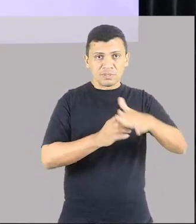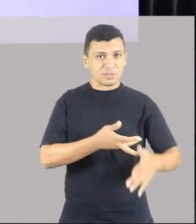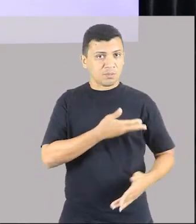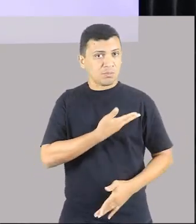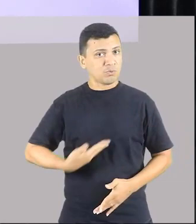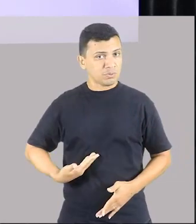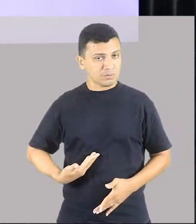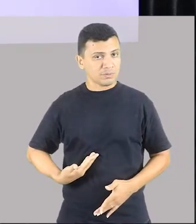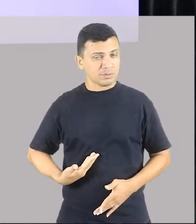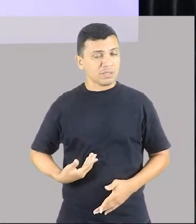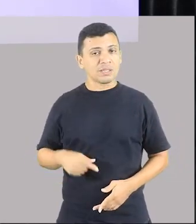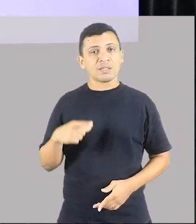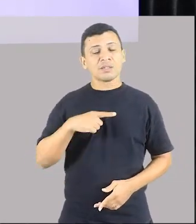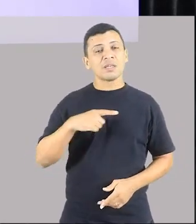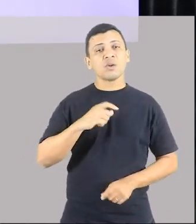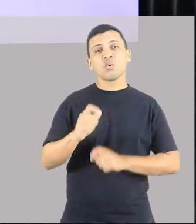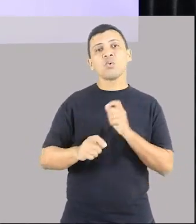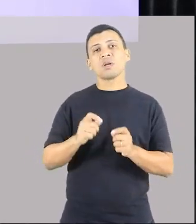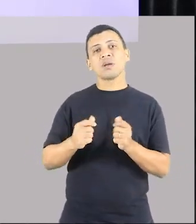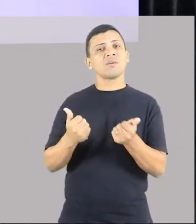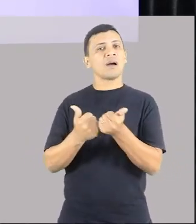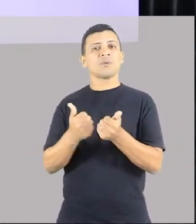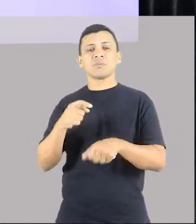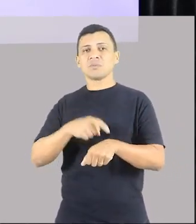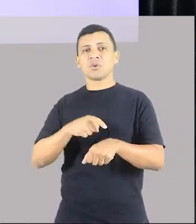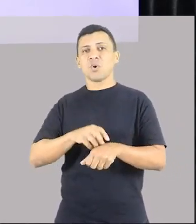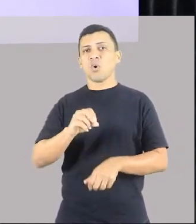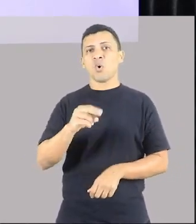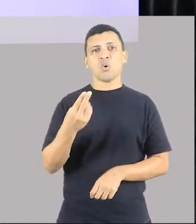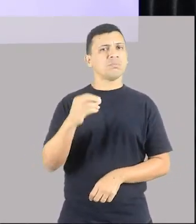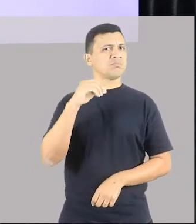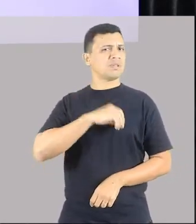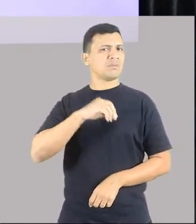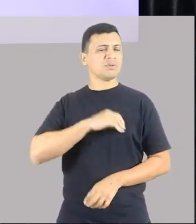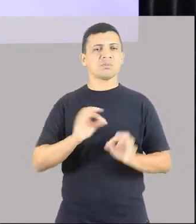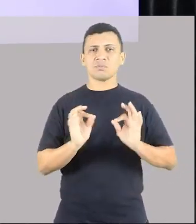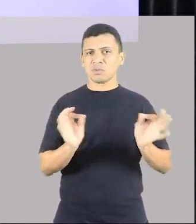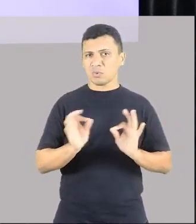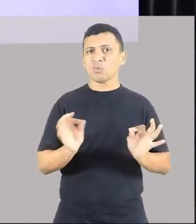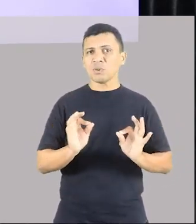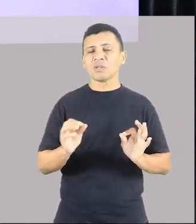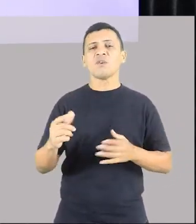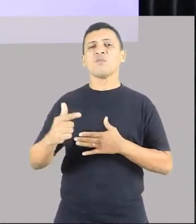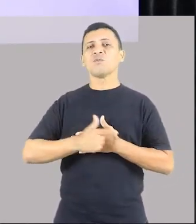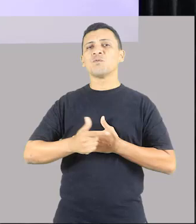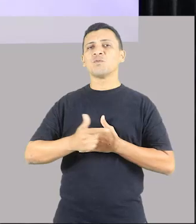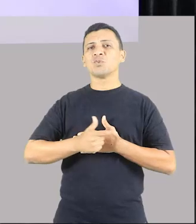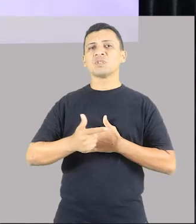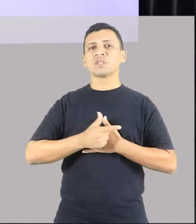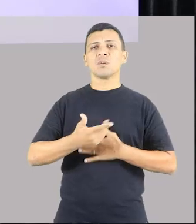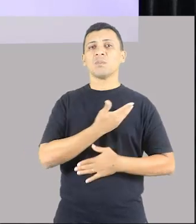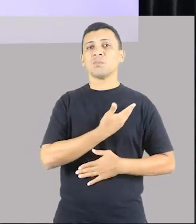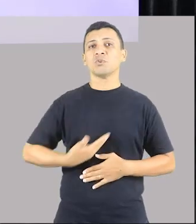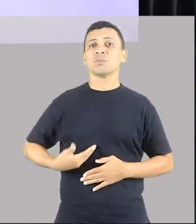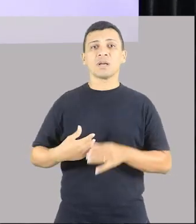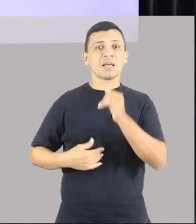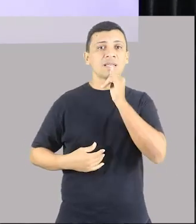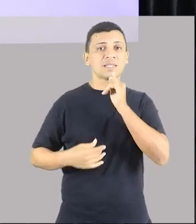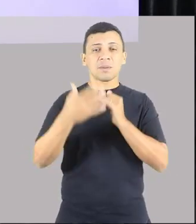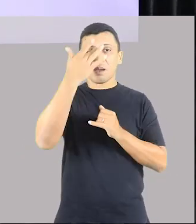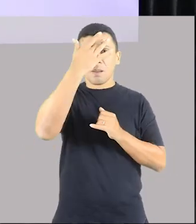seja, ocupando temporariamente ou ainda sem remuneração alguma função pública, como é o caso de um mesário numa